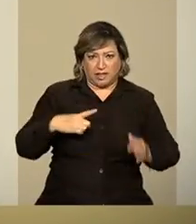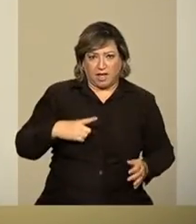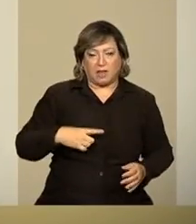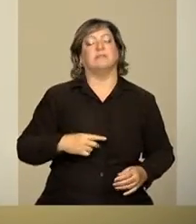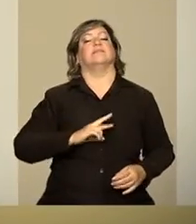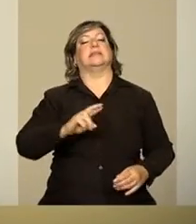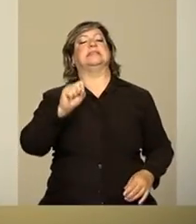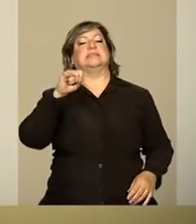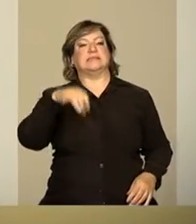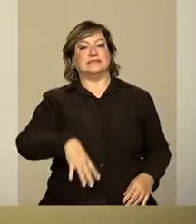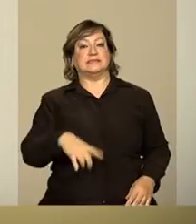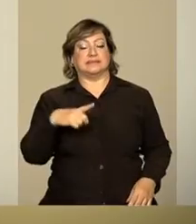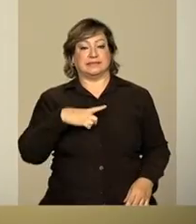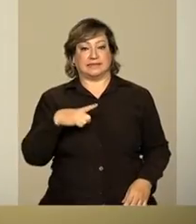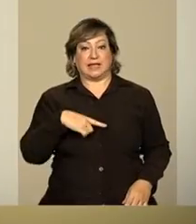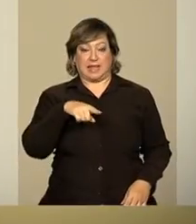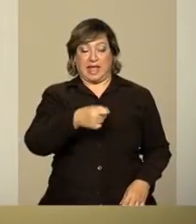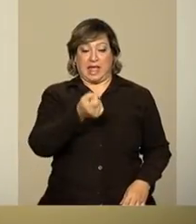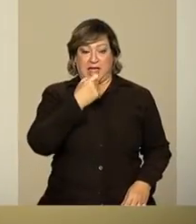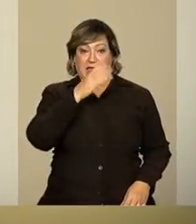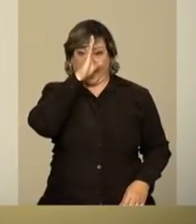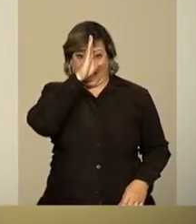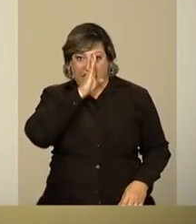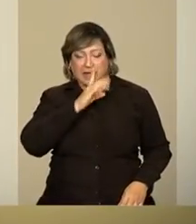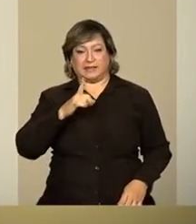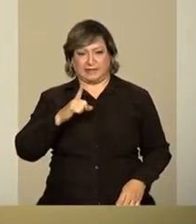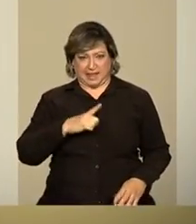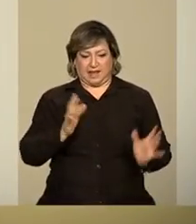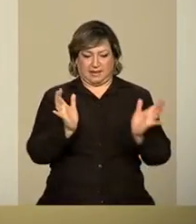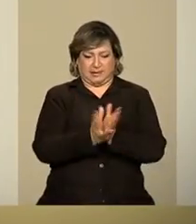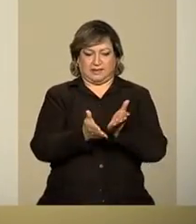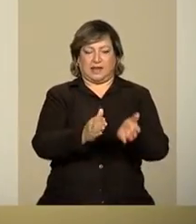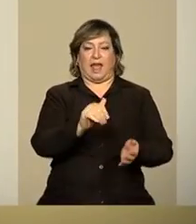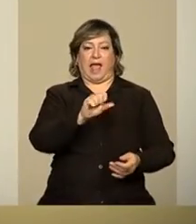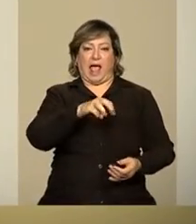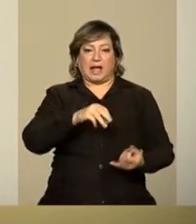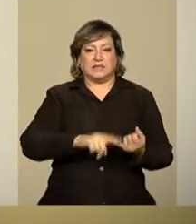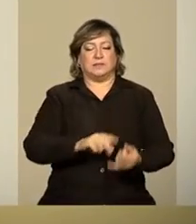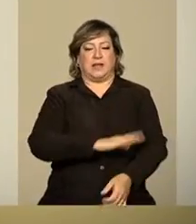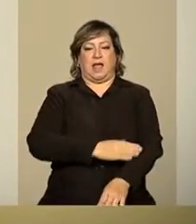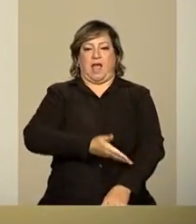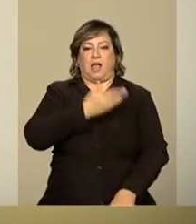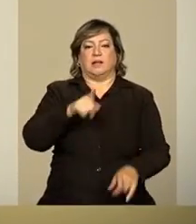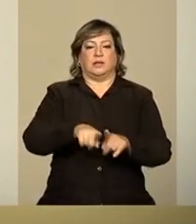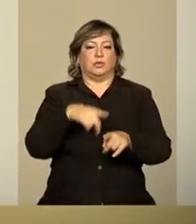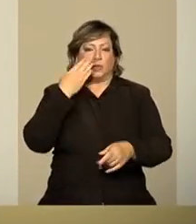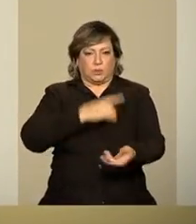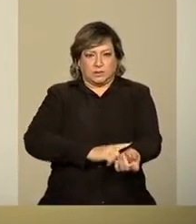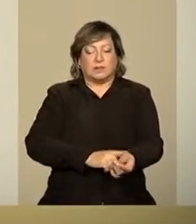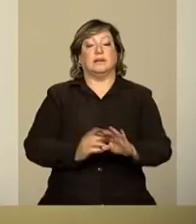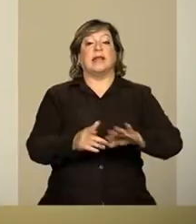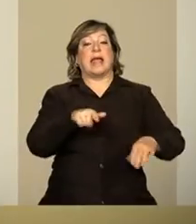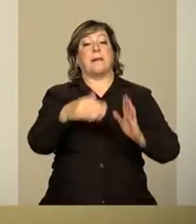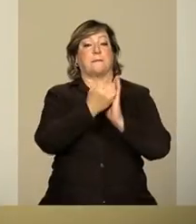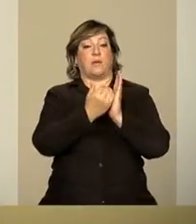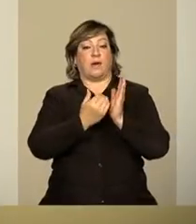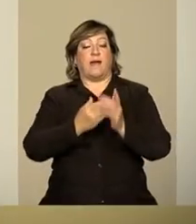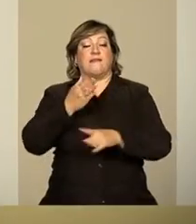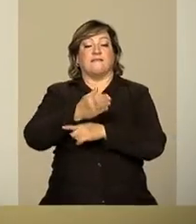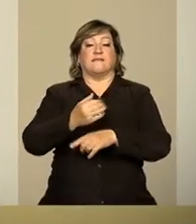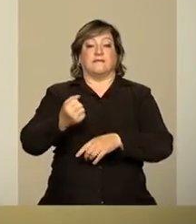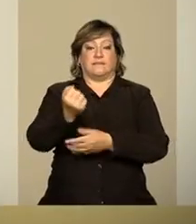olha Luciano tem sim viu além dos medicamentos de graça para asma hipertensão e diabetes o programa Farmácia Popular